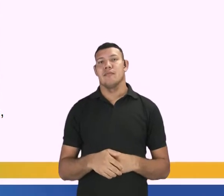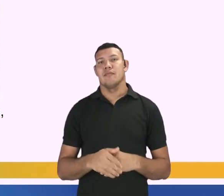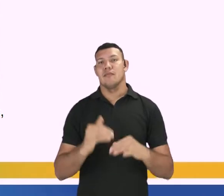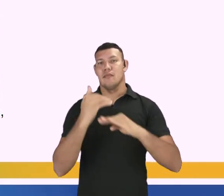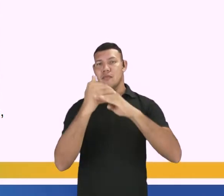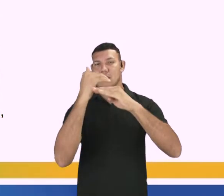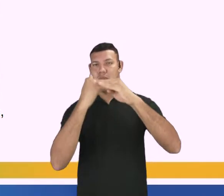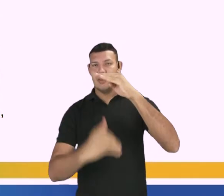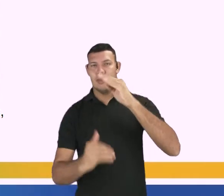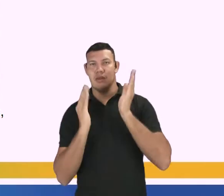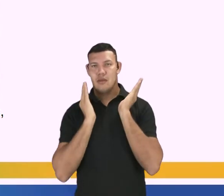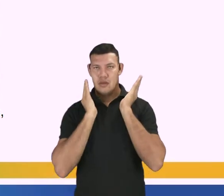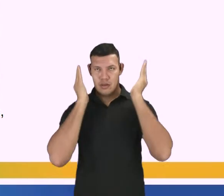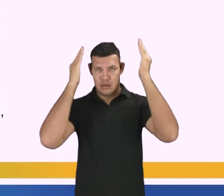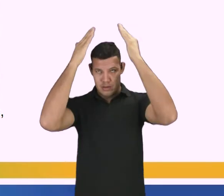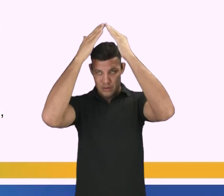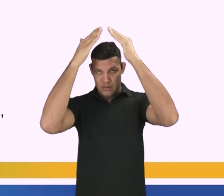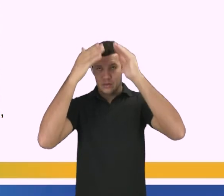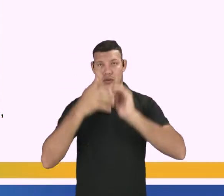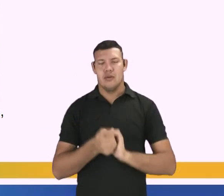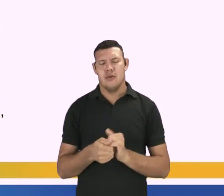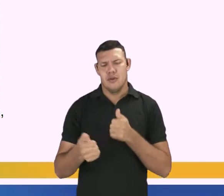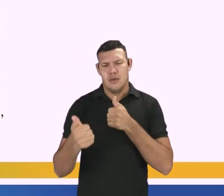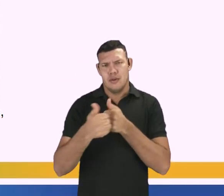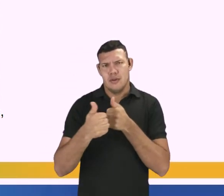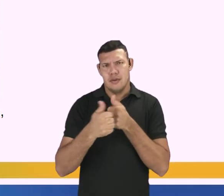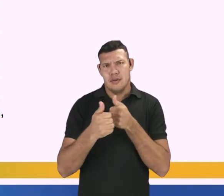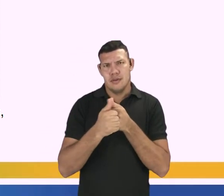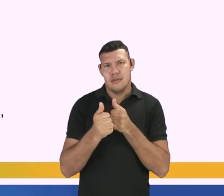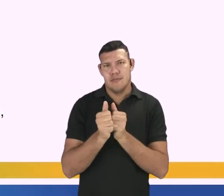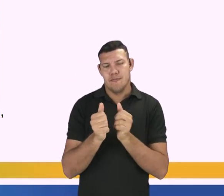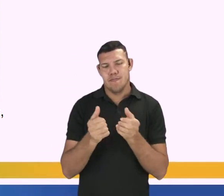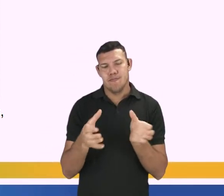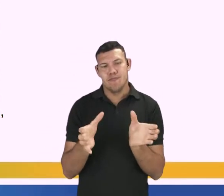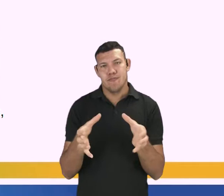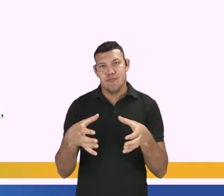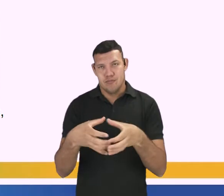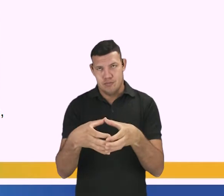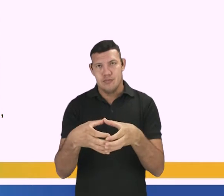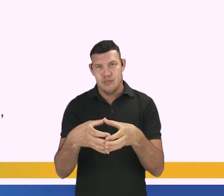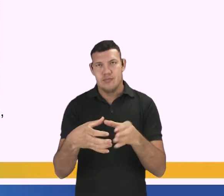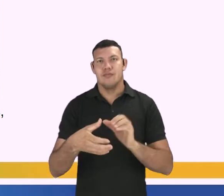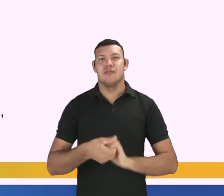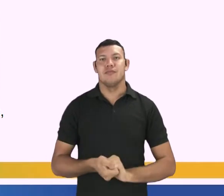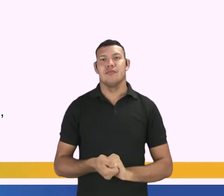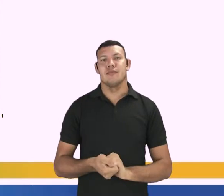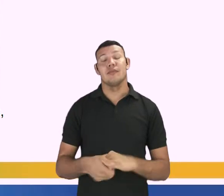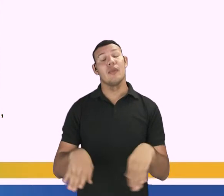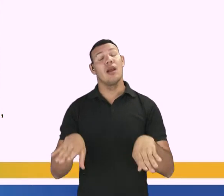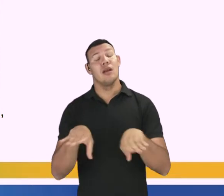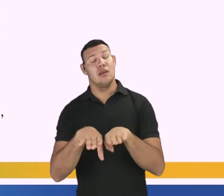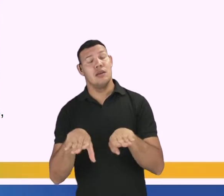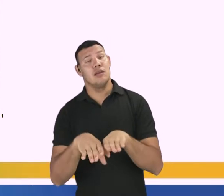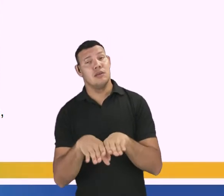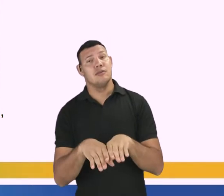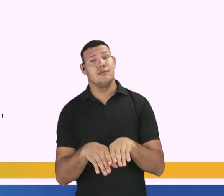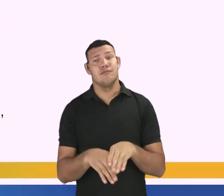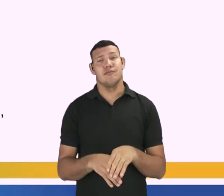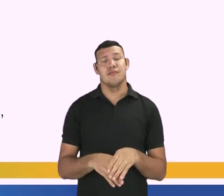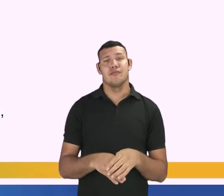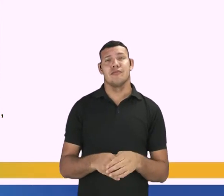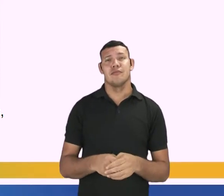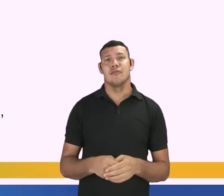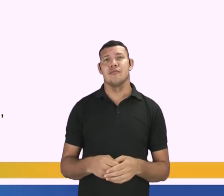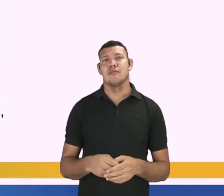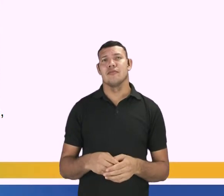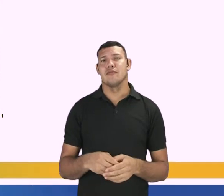abaixo do Papa, é o que estava mais próximo da comunidade, né? E nós temos aí, dentre essas ordens, nós temos